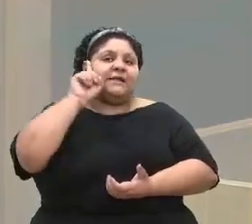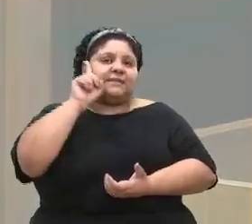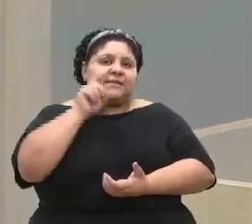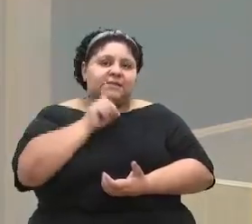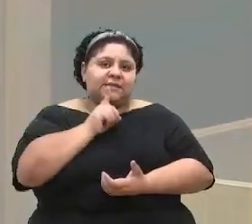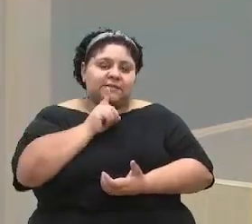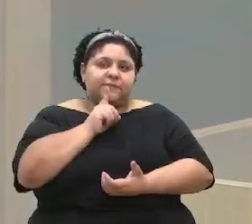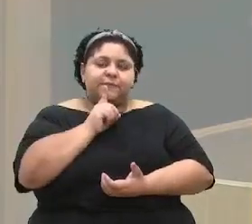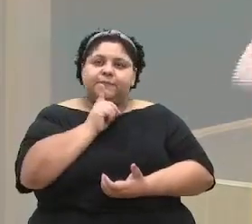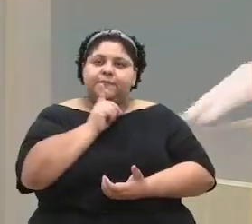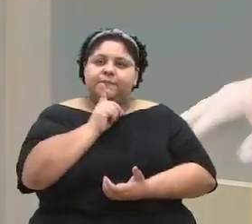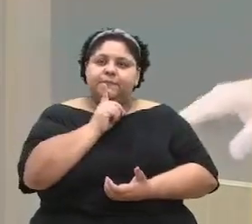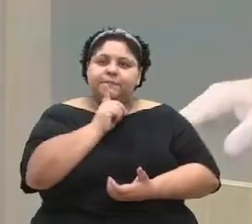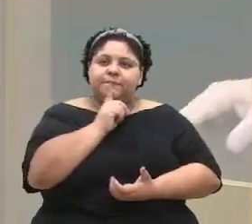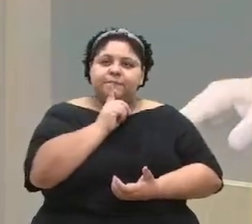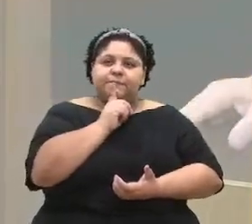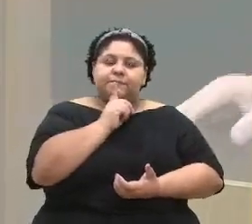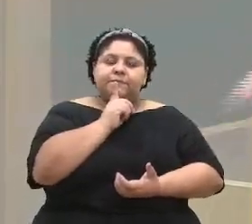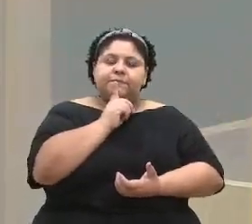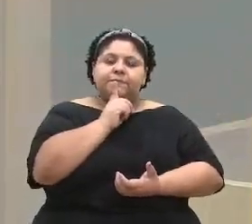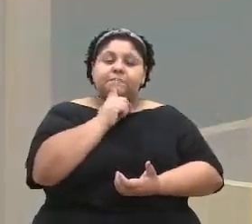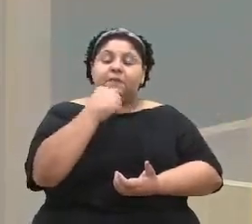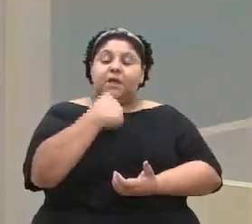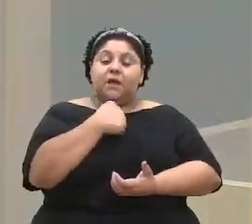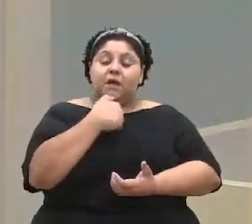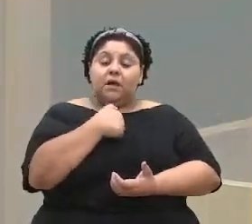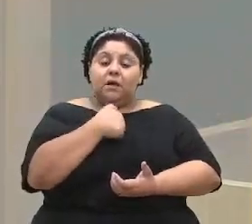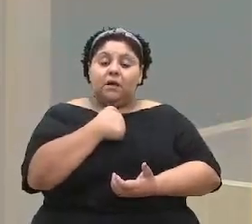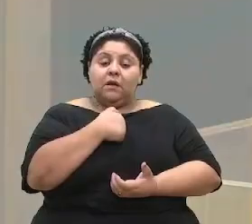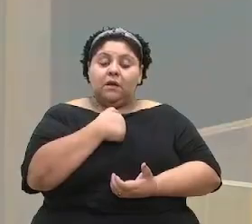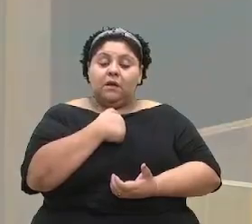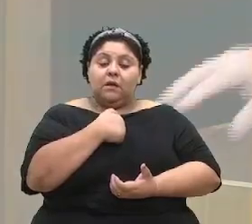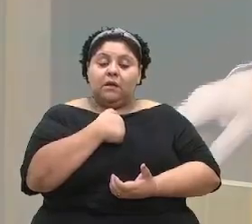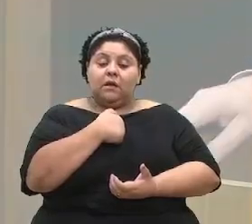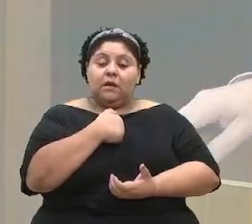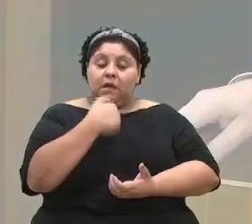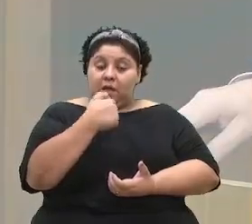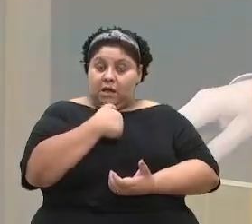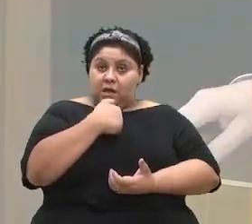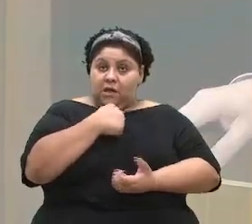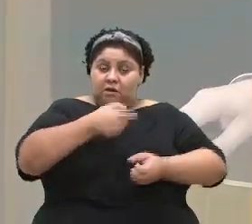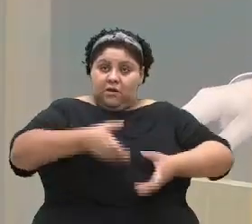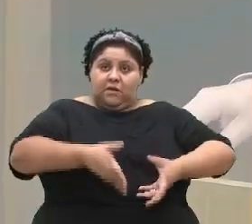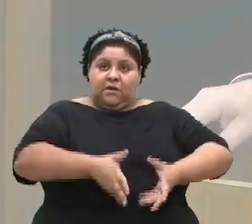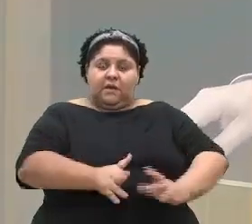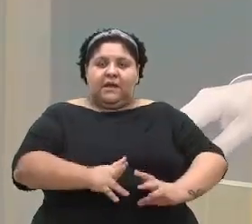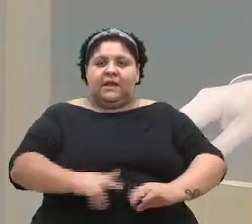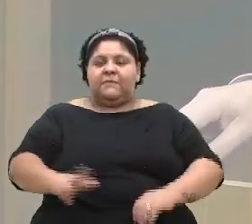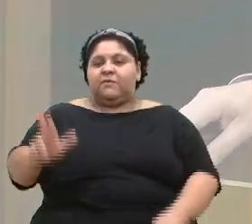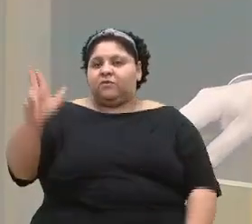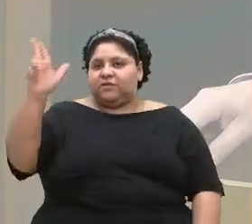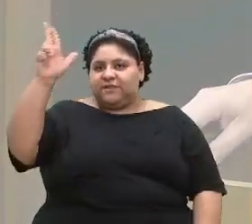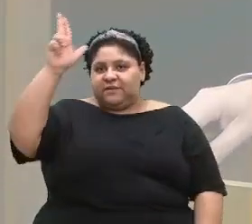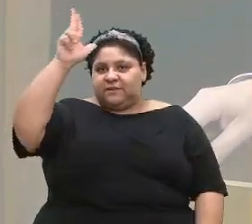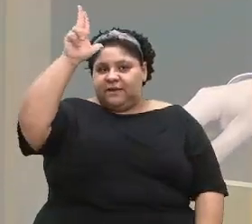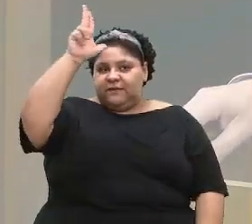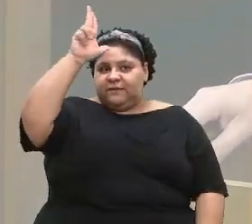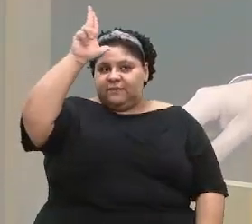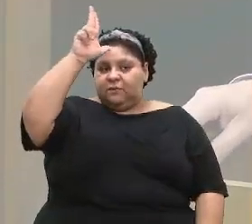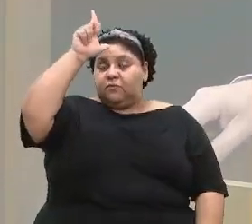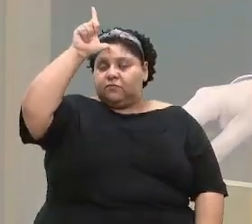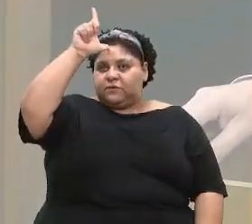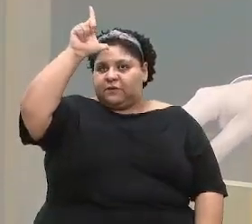aquela praça, né, limpinha, né? Eu sou oriundo de uma família alemã, família germânica, e nós temos uma expressão